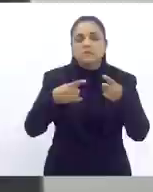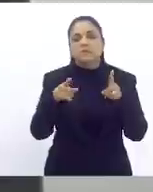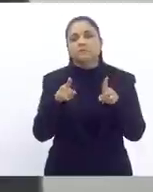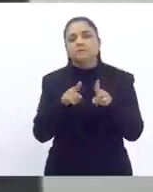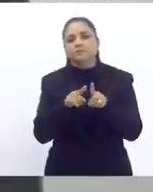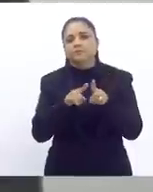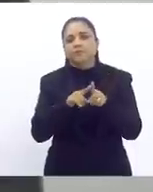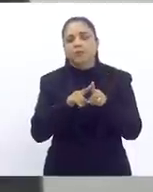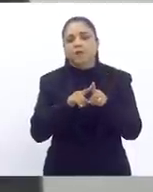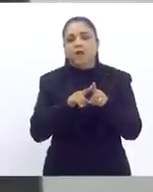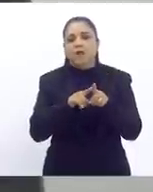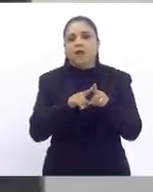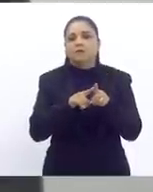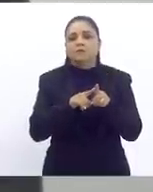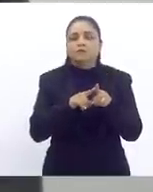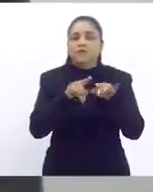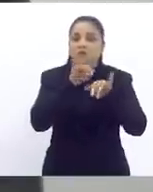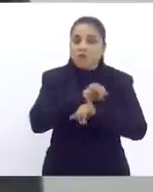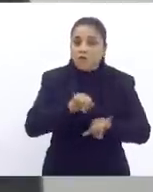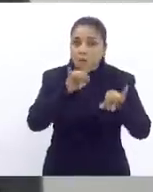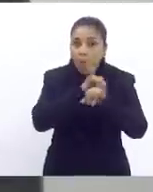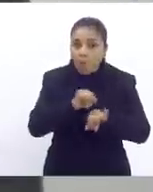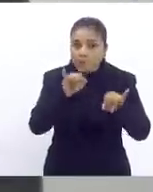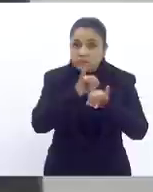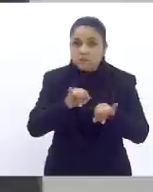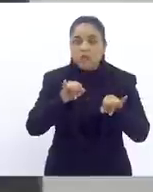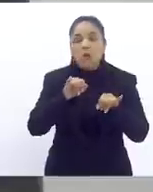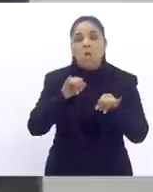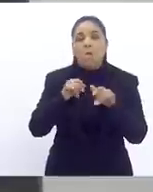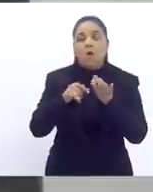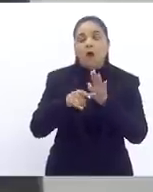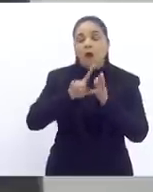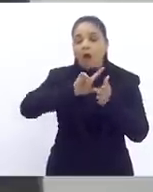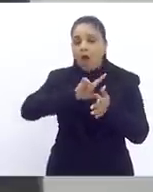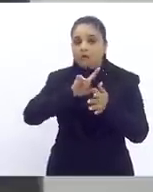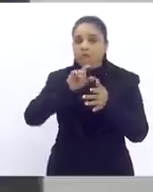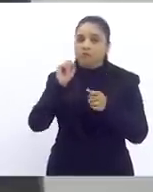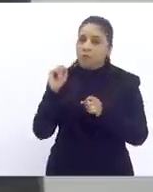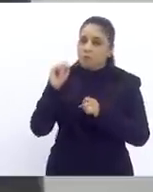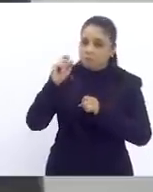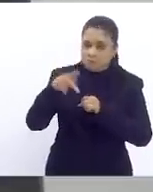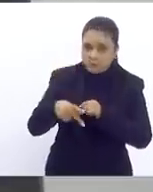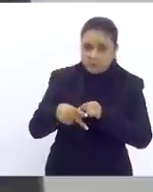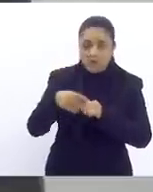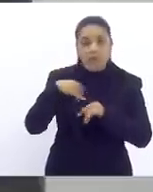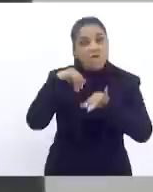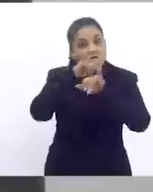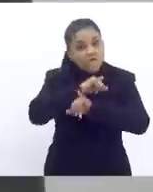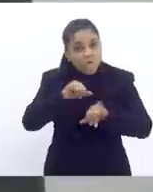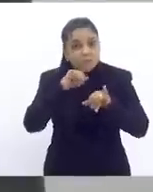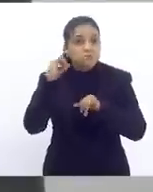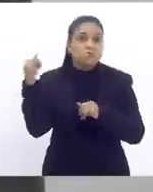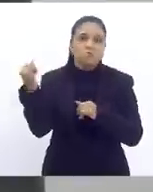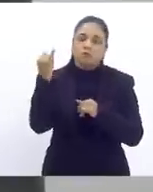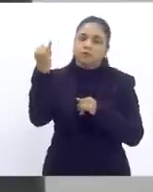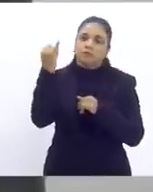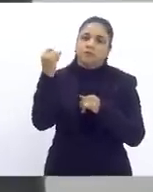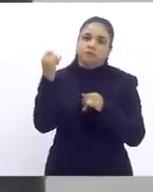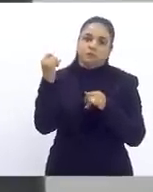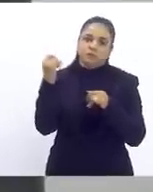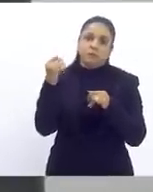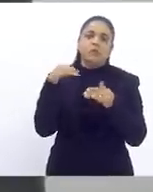das informações pré aposentadorias são coisas importantes e vale a pena entendeu gente tá joia